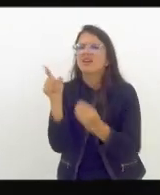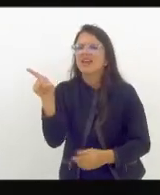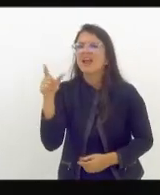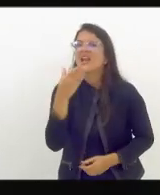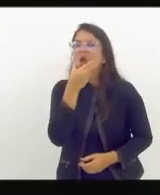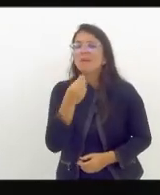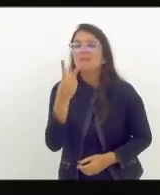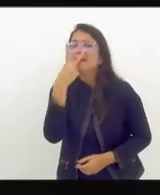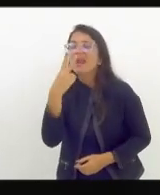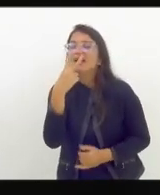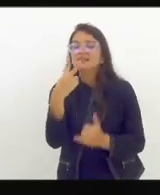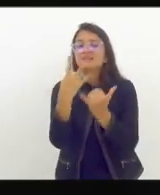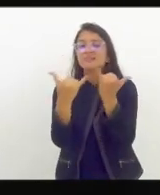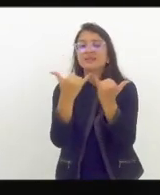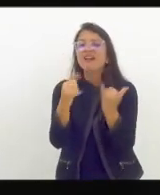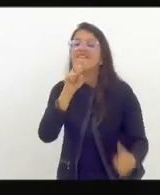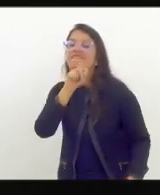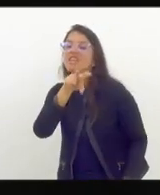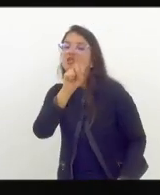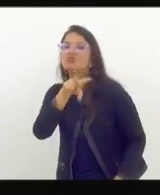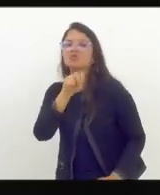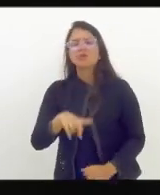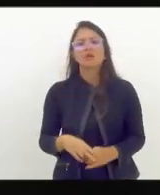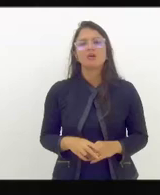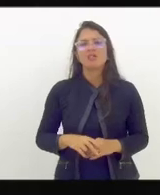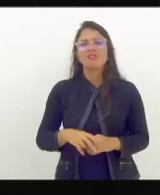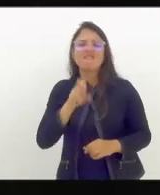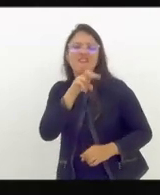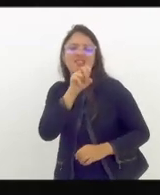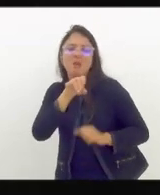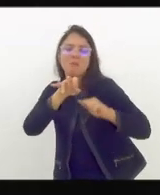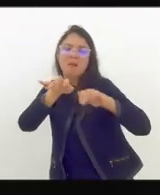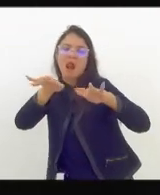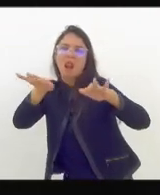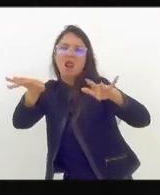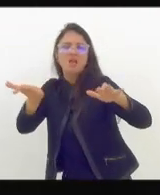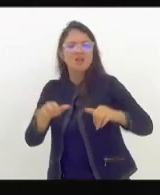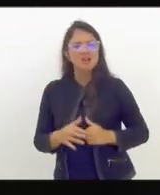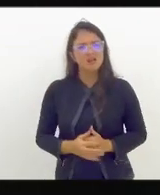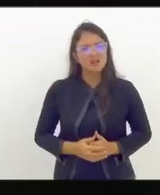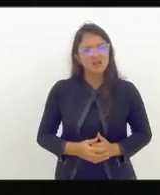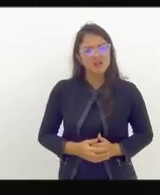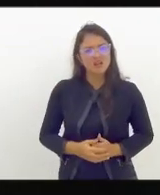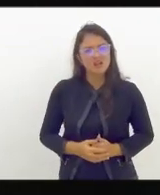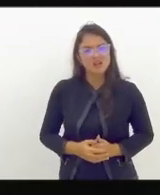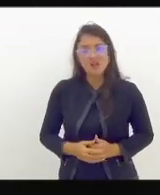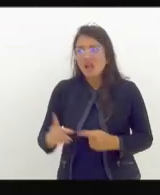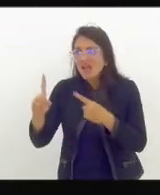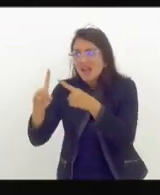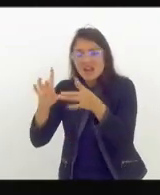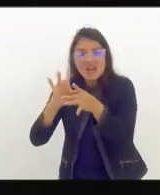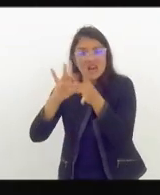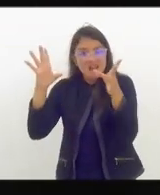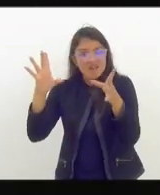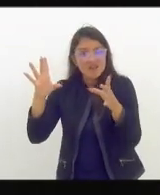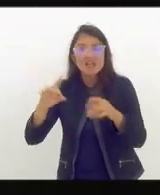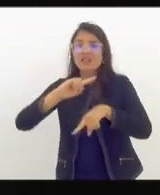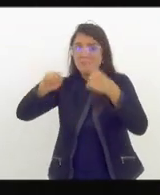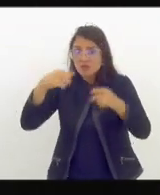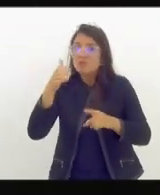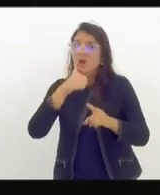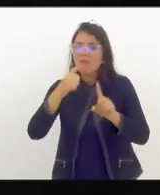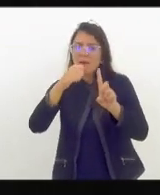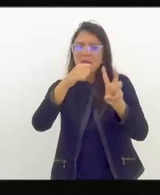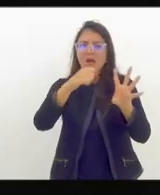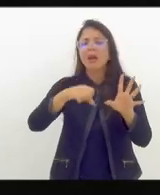tipo, até quando ficará ileso? Quantas mais mulheres esse vírus terá que matar? Eu chamo de vírus